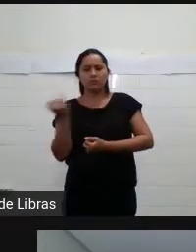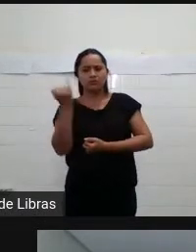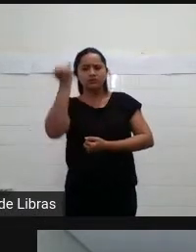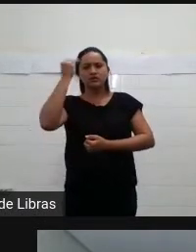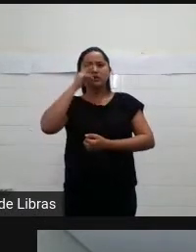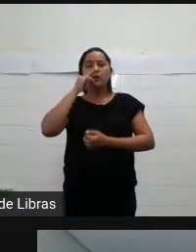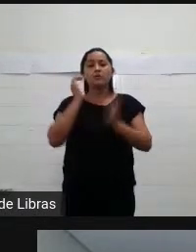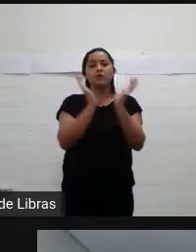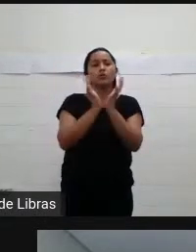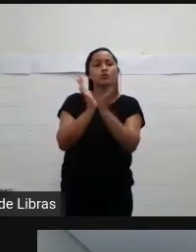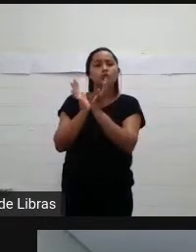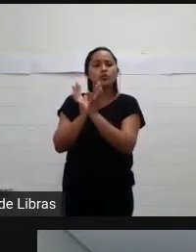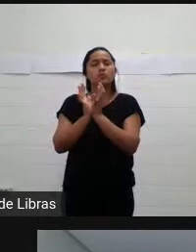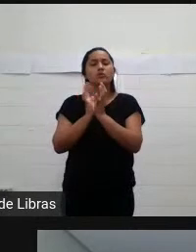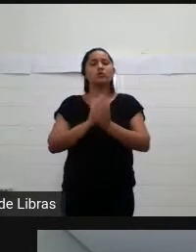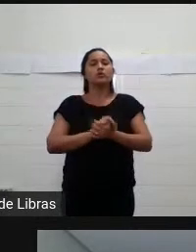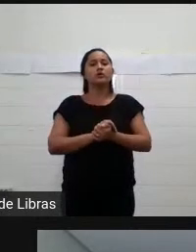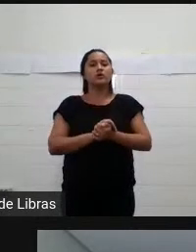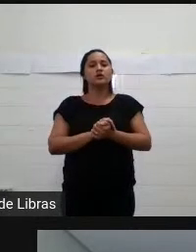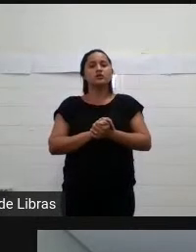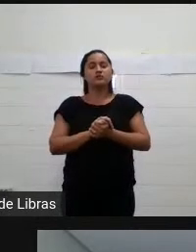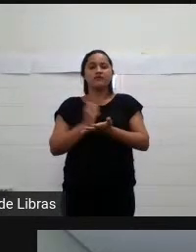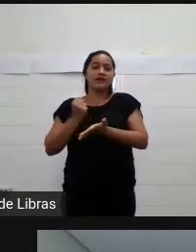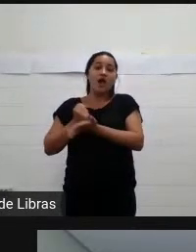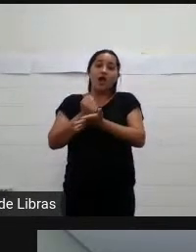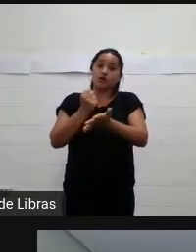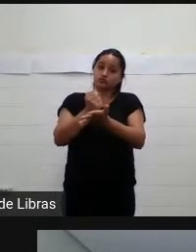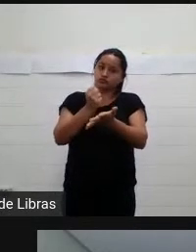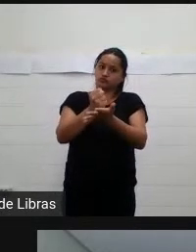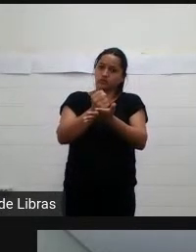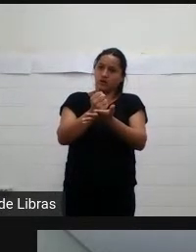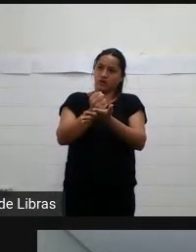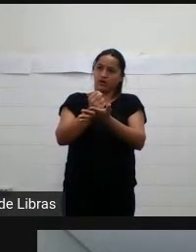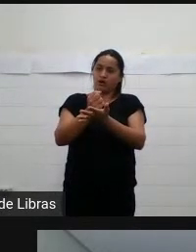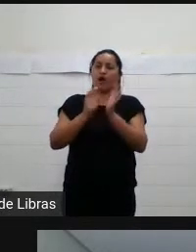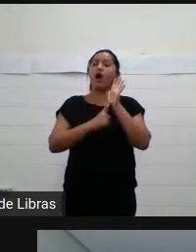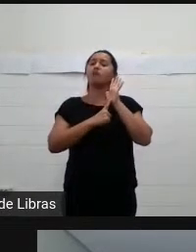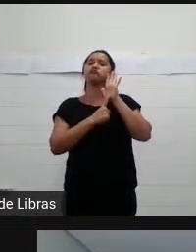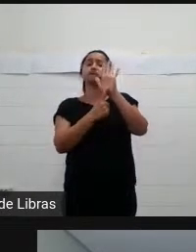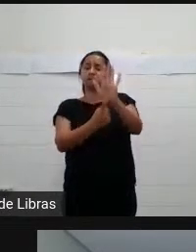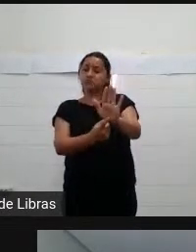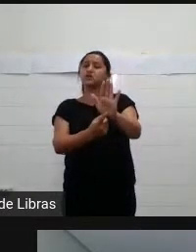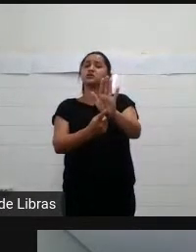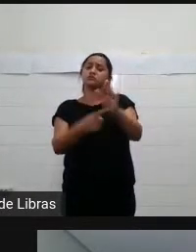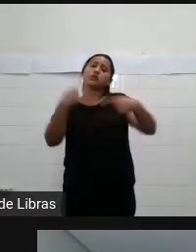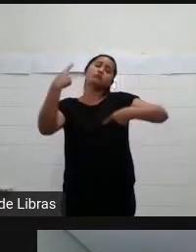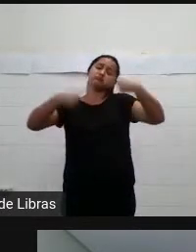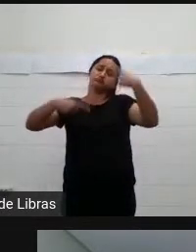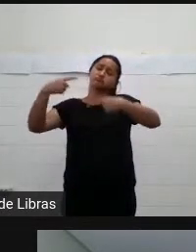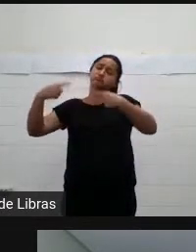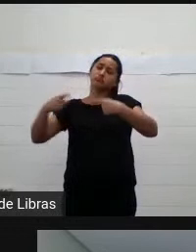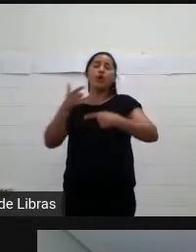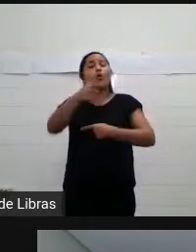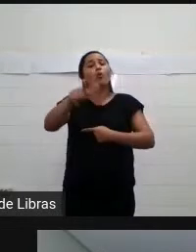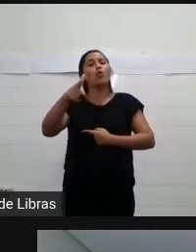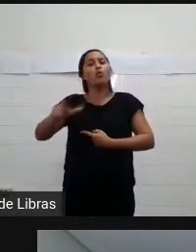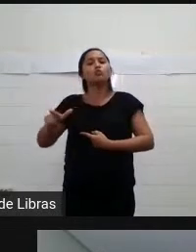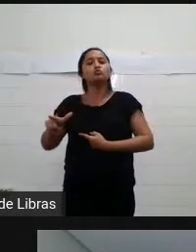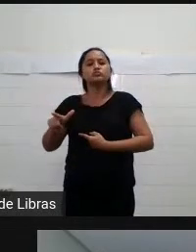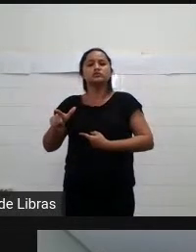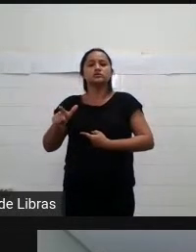organização que vai propor uma discussão e é criar uma outra geografia da